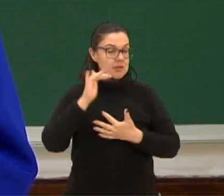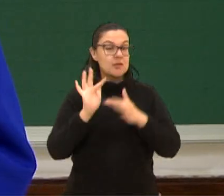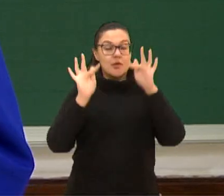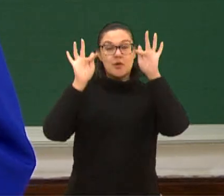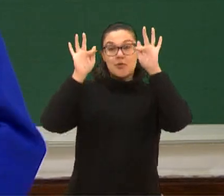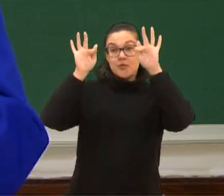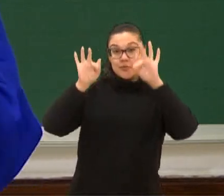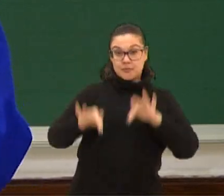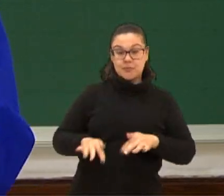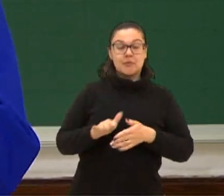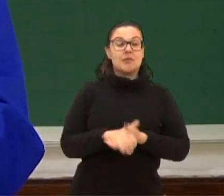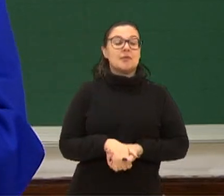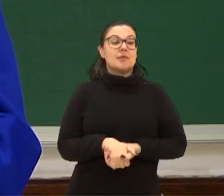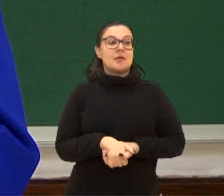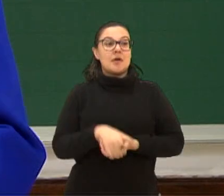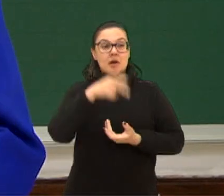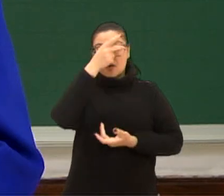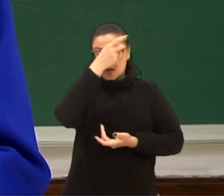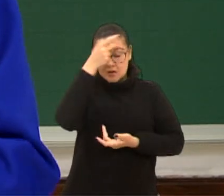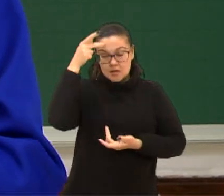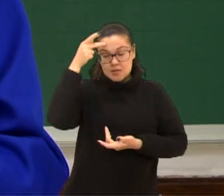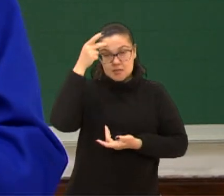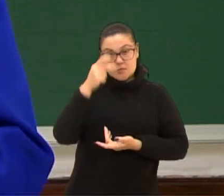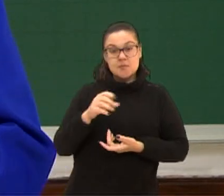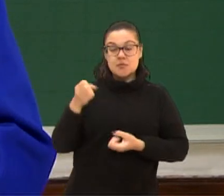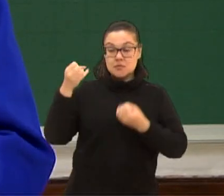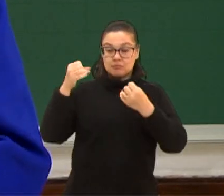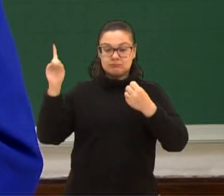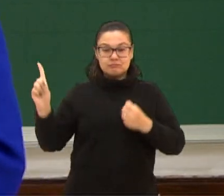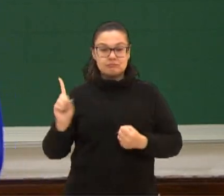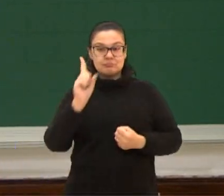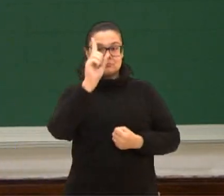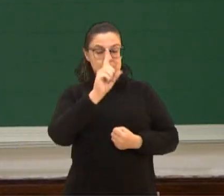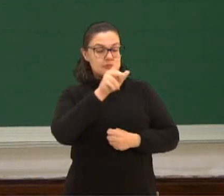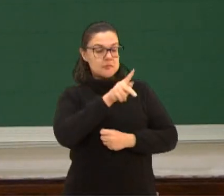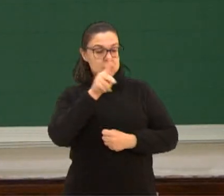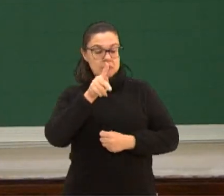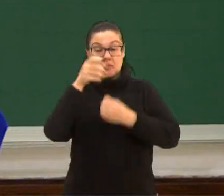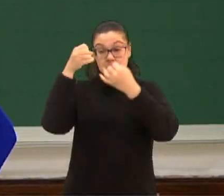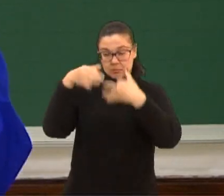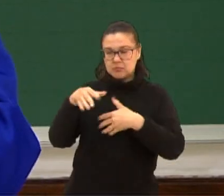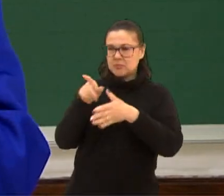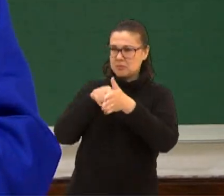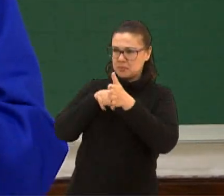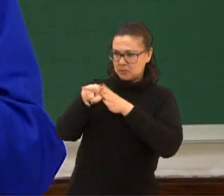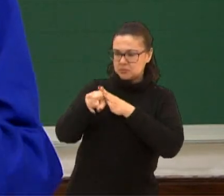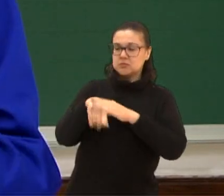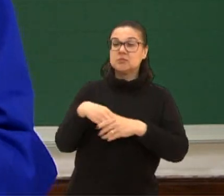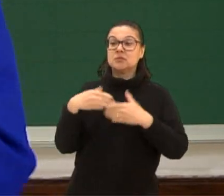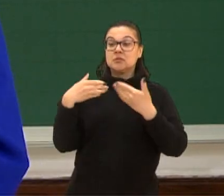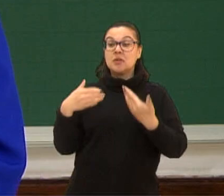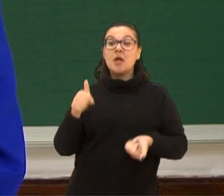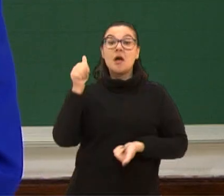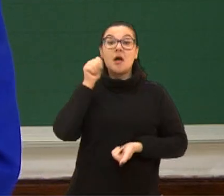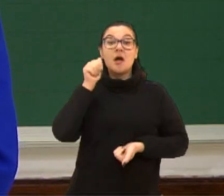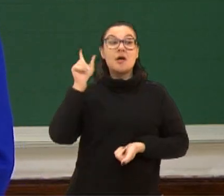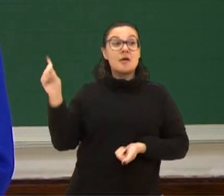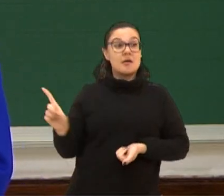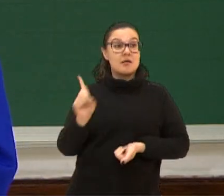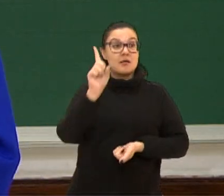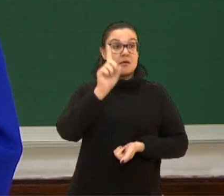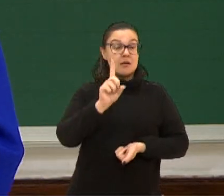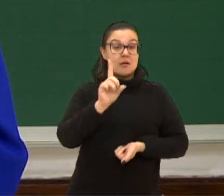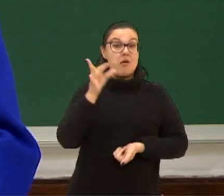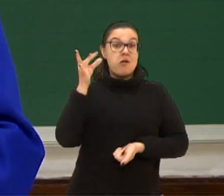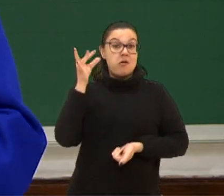final, foi, né, as pessoas falarem, né? Teve uma moça que veio falar com a prof, perguntando, ela queria falar com a moça, que é a minha personagem,